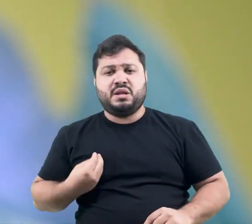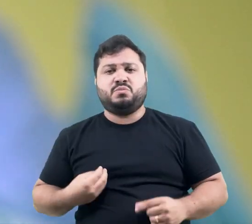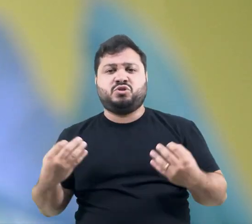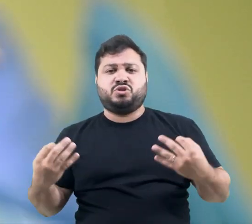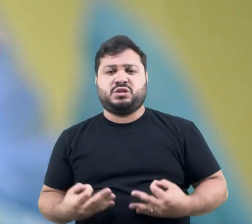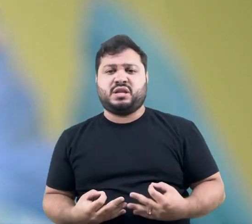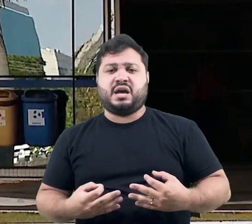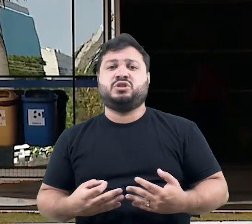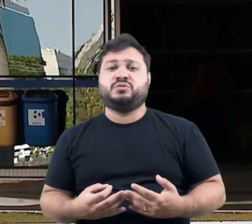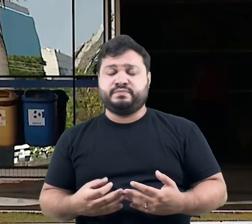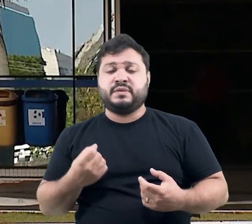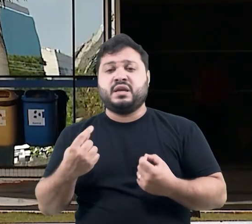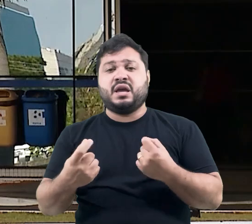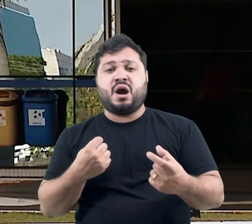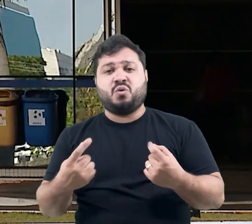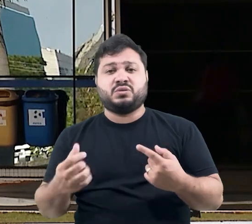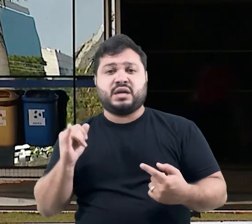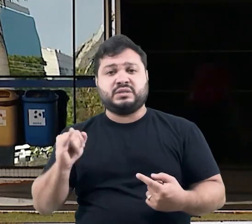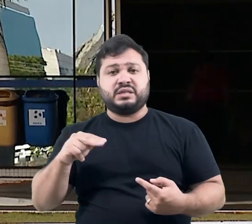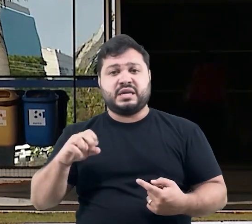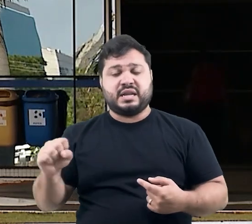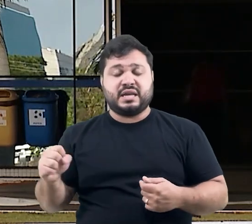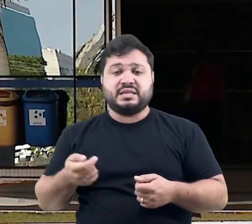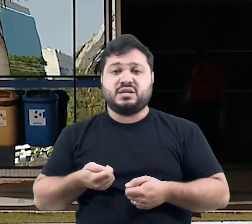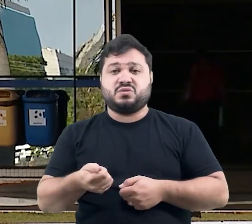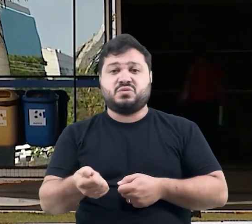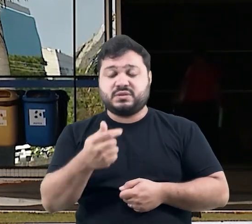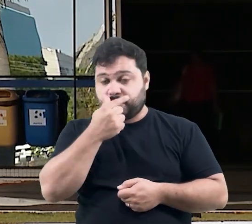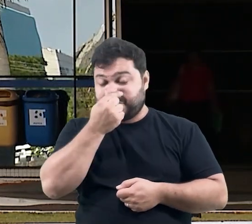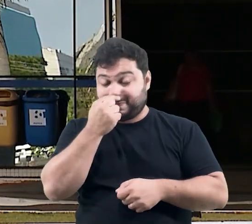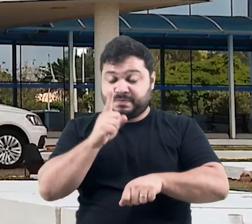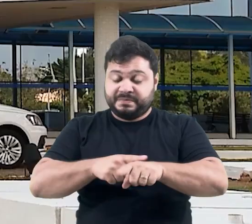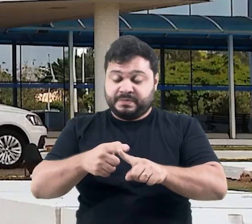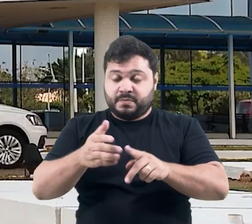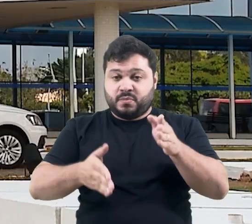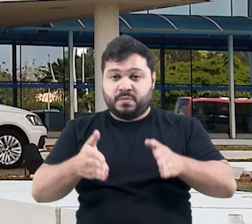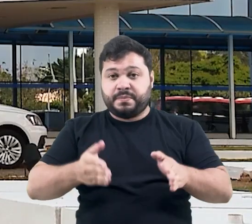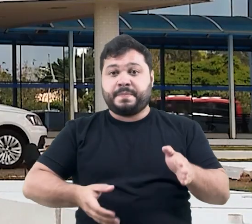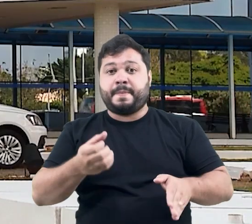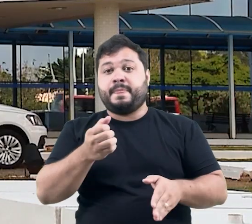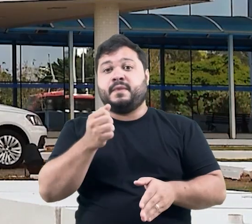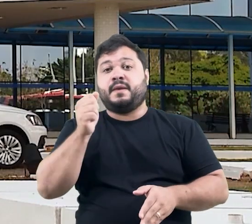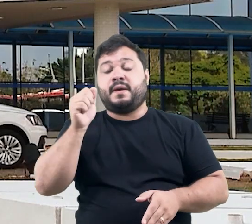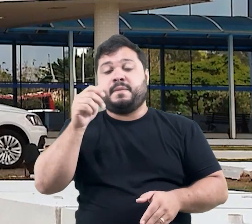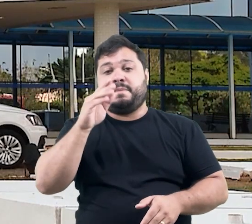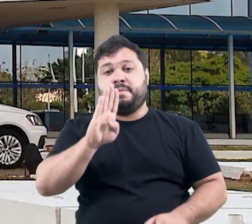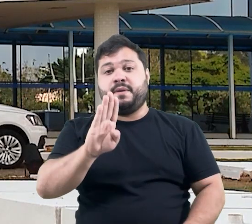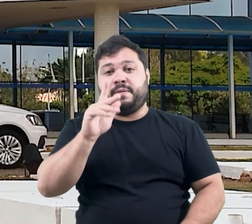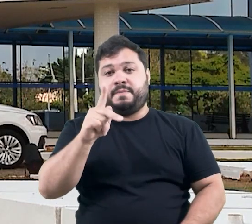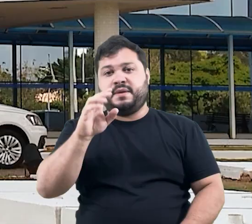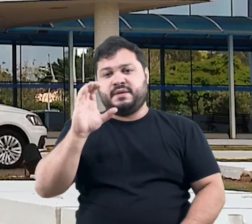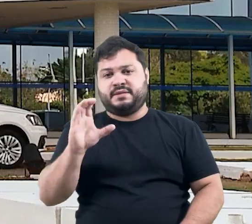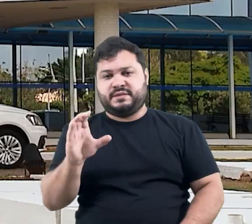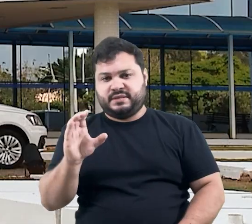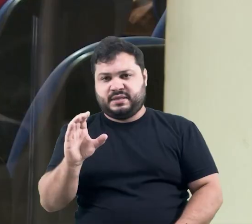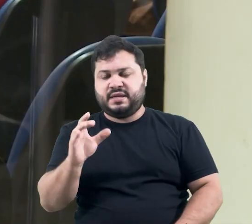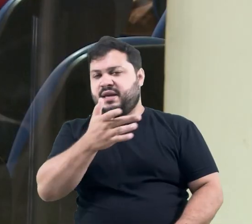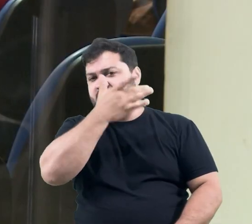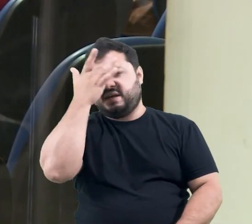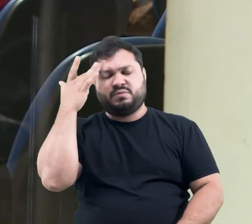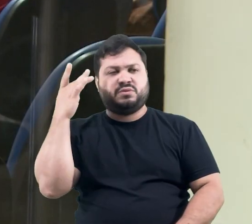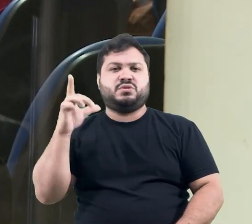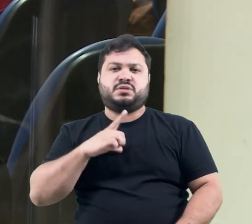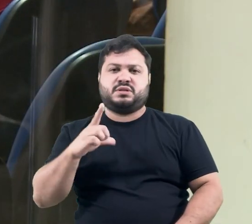de dignidade. Em alguns casos, o INSS concede momentaneamente o benefício de prestação continuada